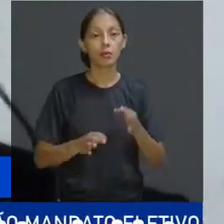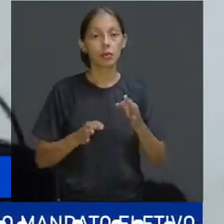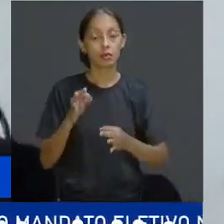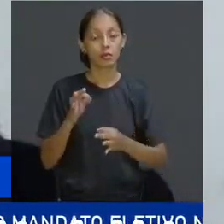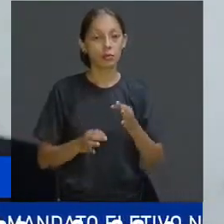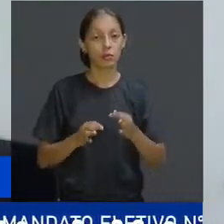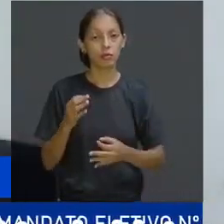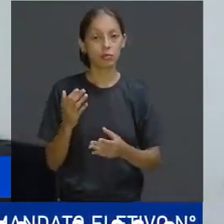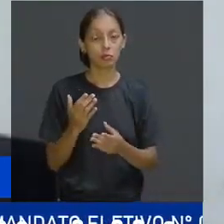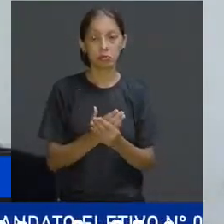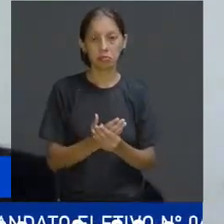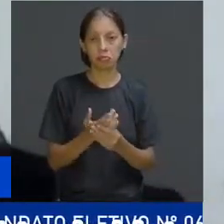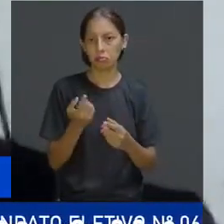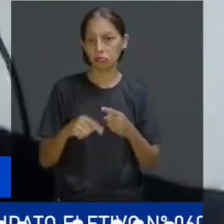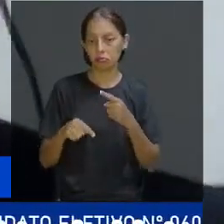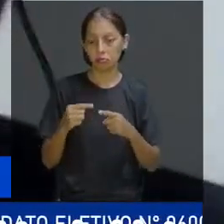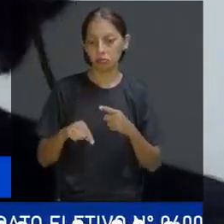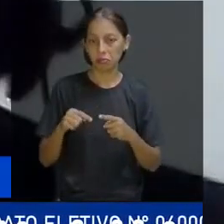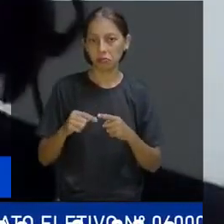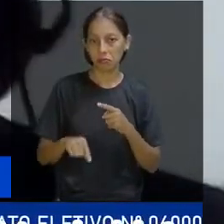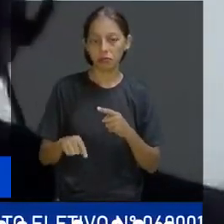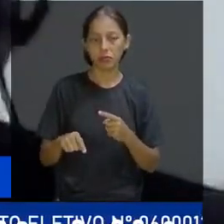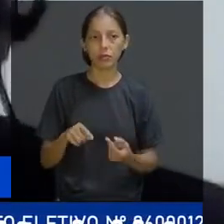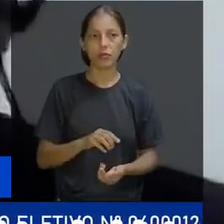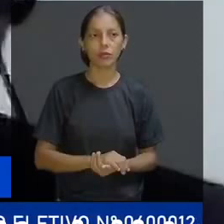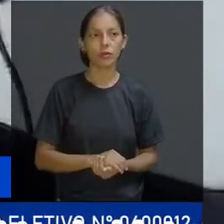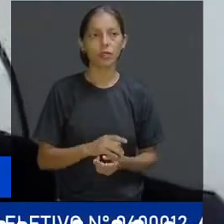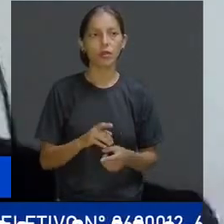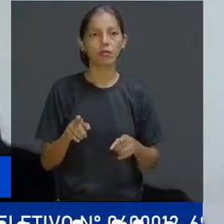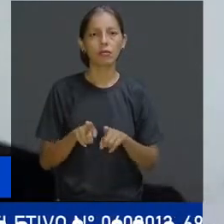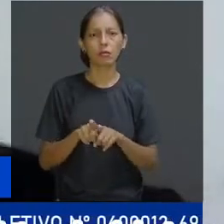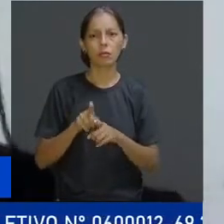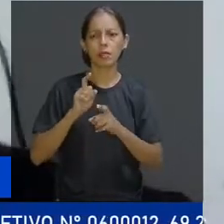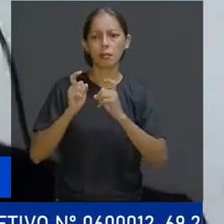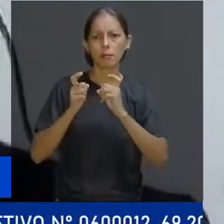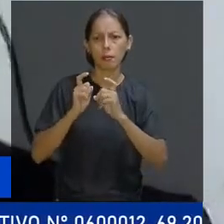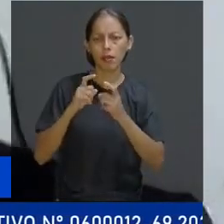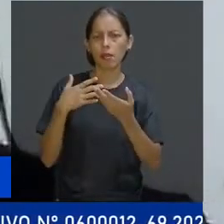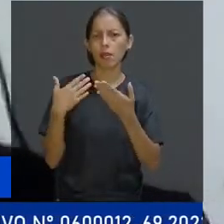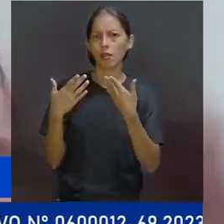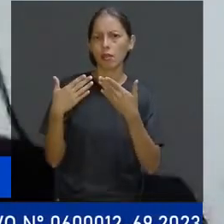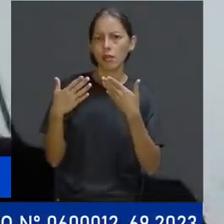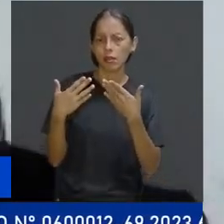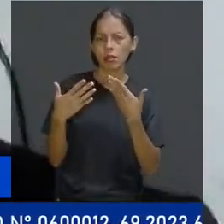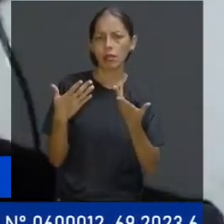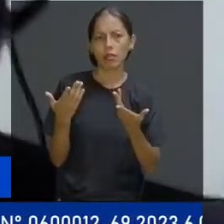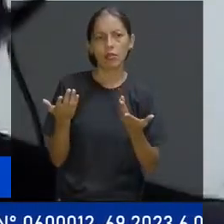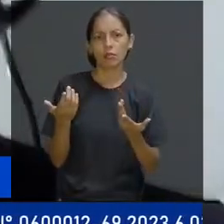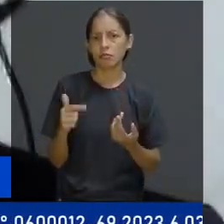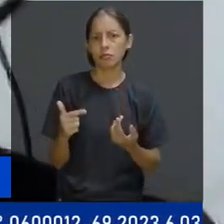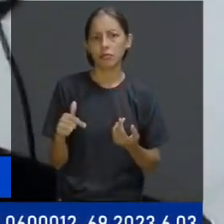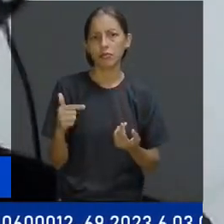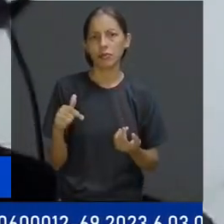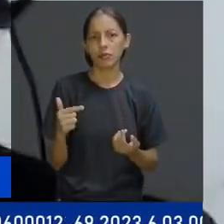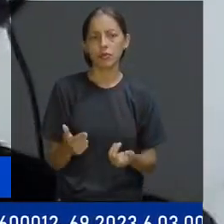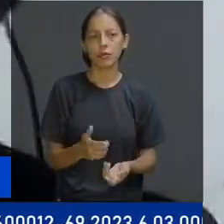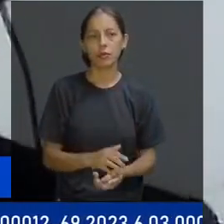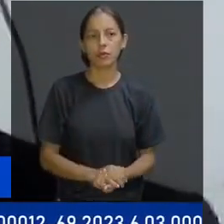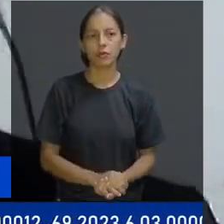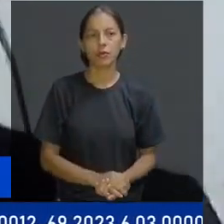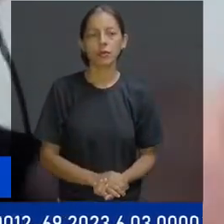decorrer da instrução e também não foram objetos de debates e de constatação em sede de alegações